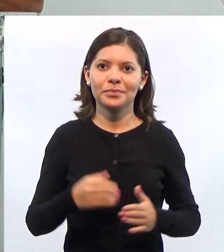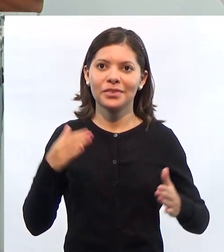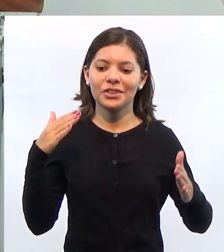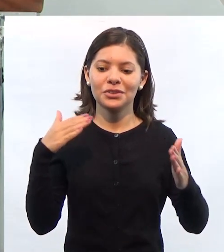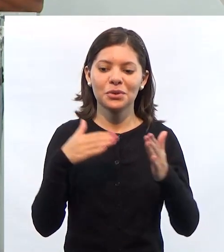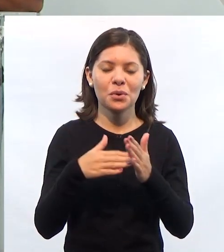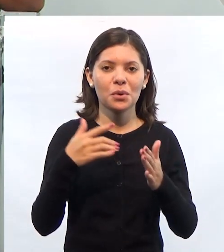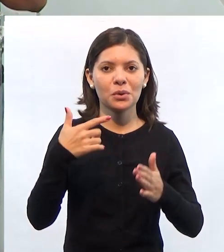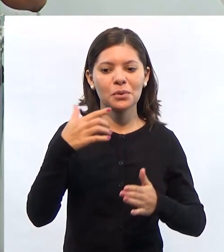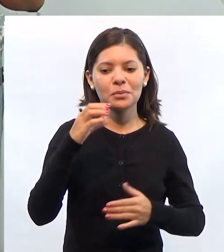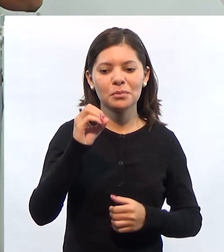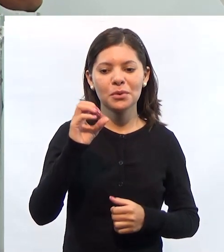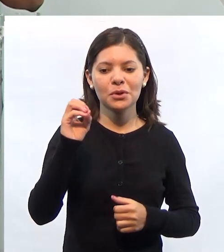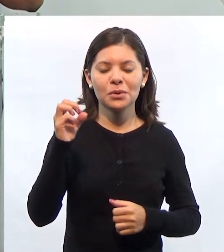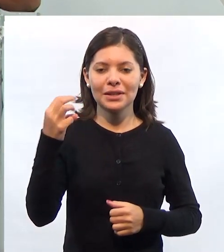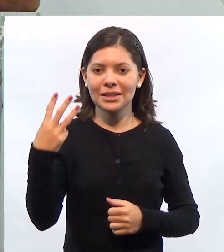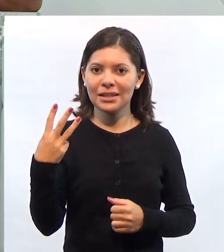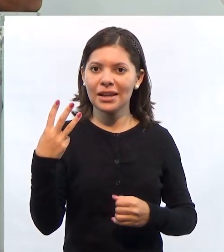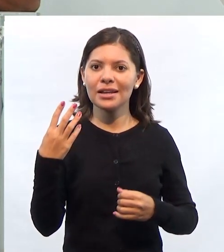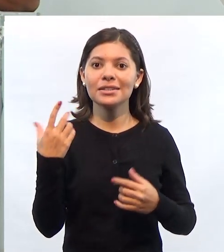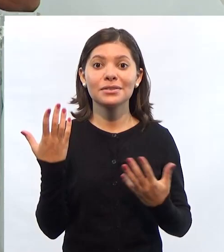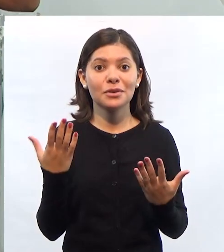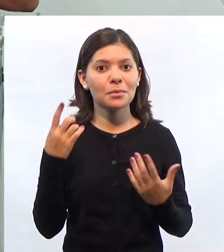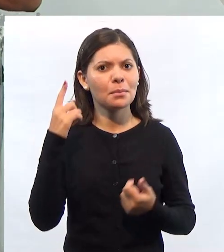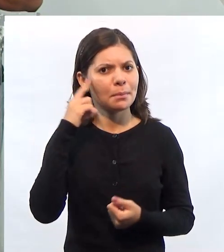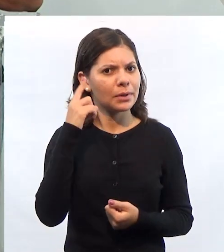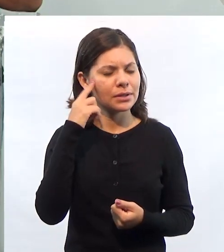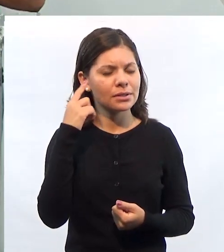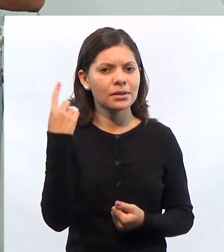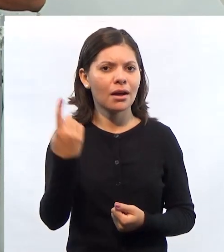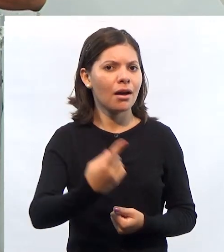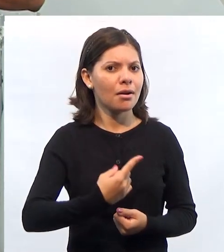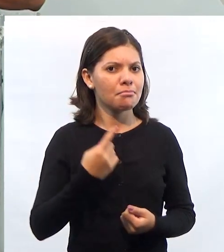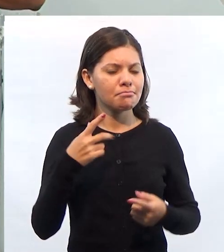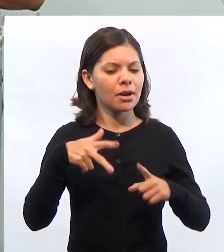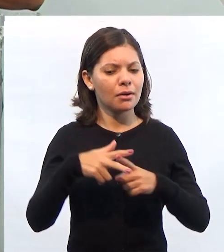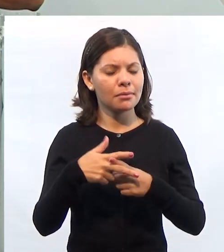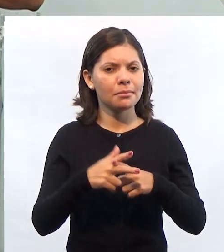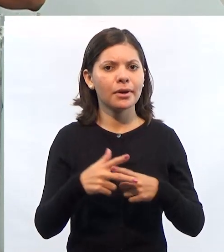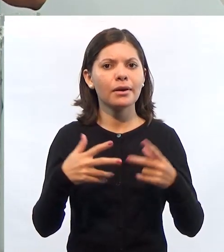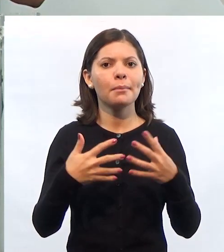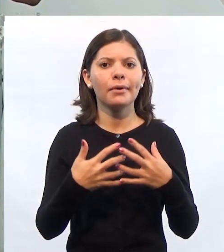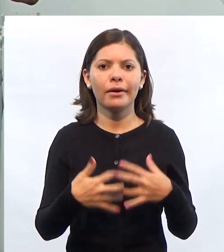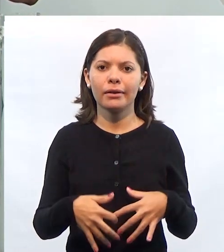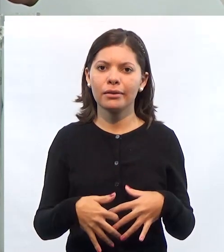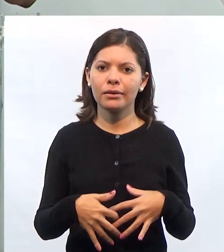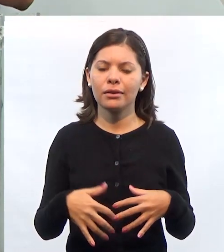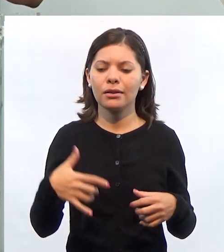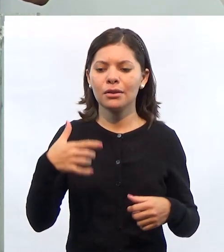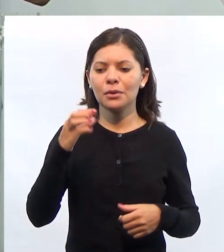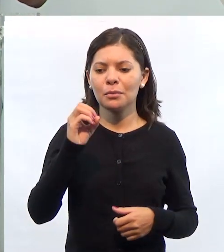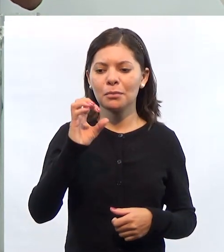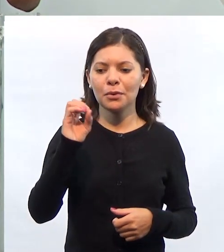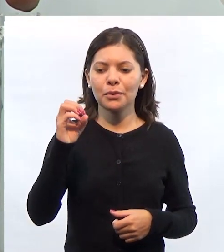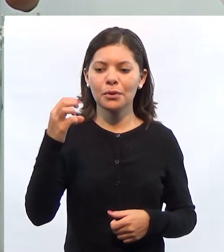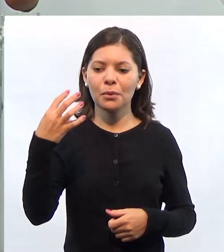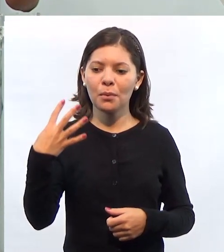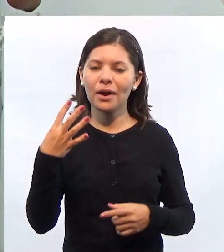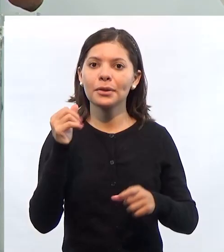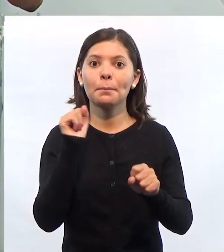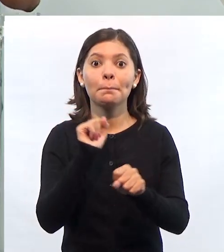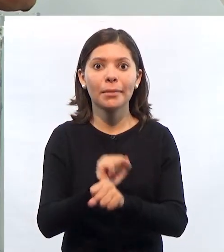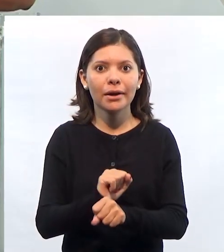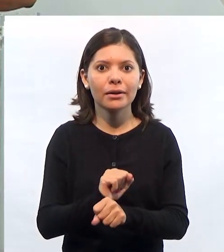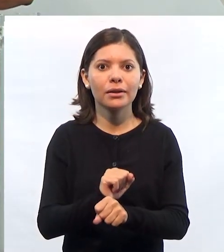2002 chegou em 2003 vamos já pensar numa parada programada para regular essa máquina chegou 2004 para